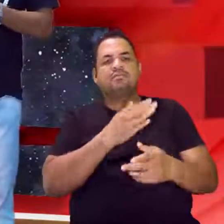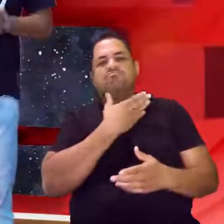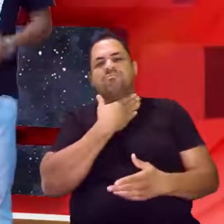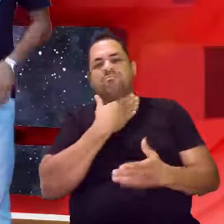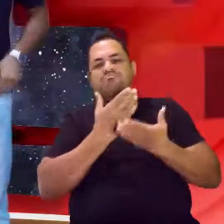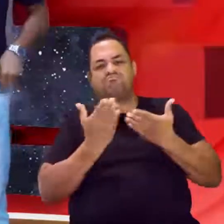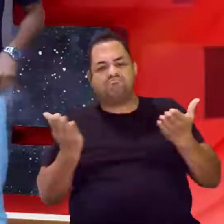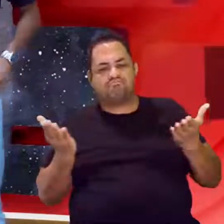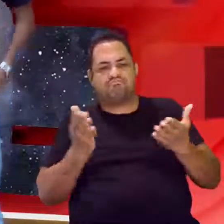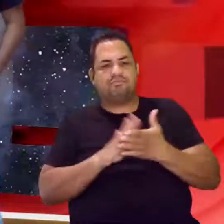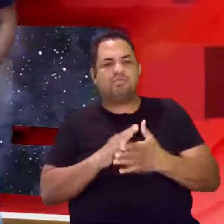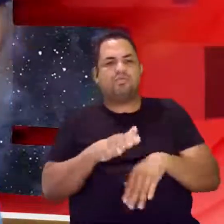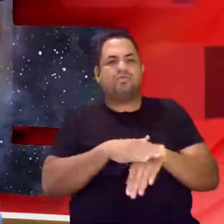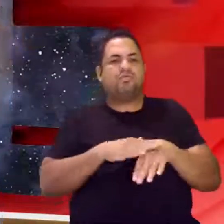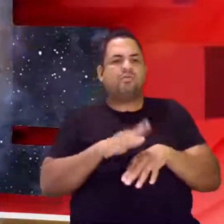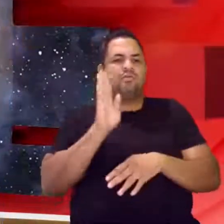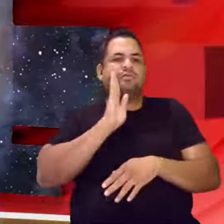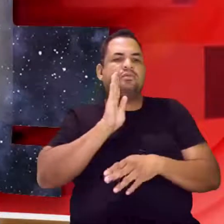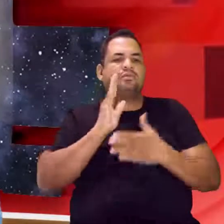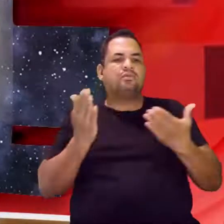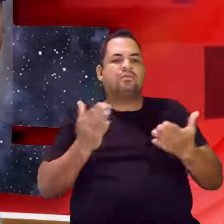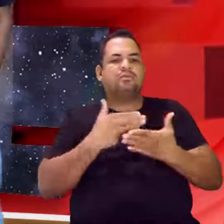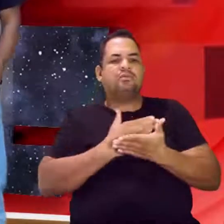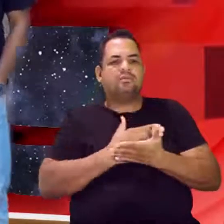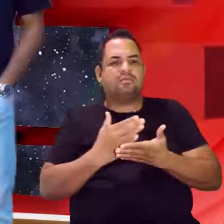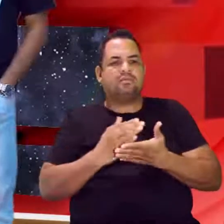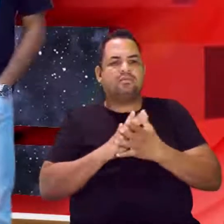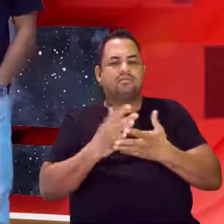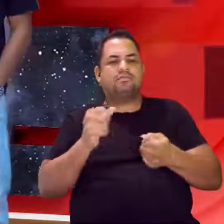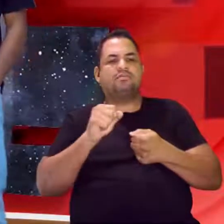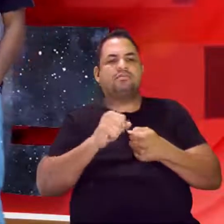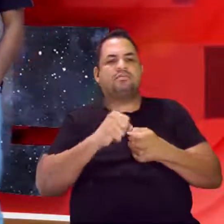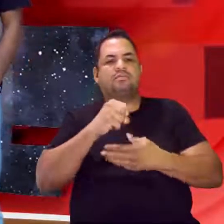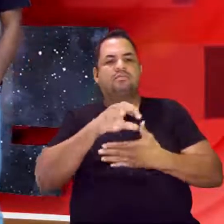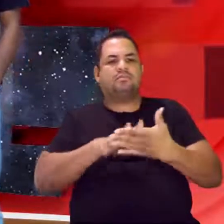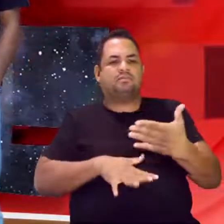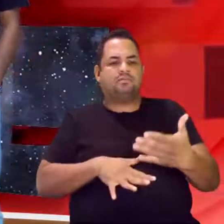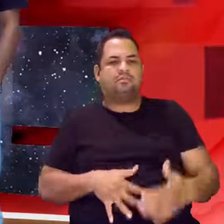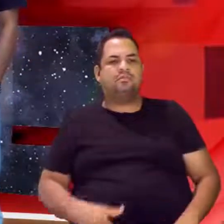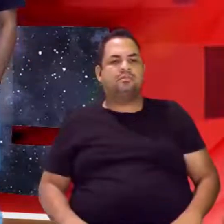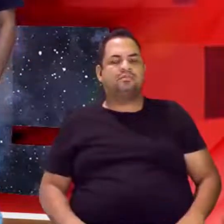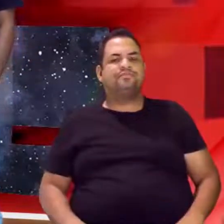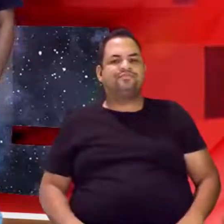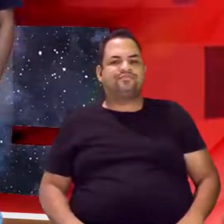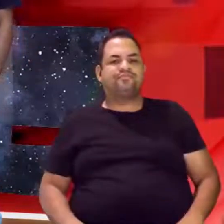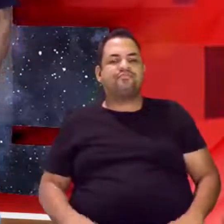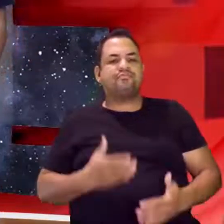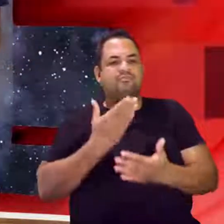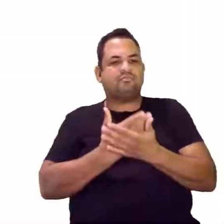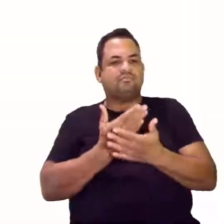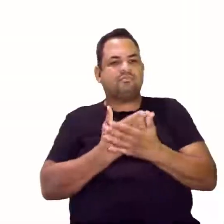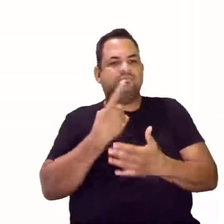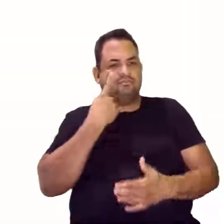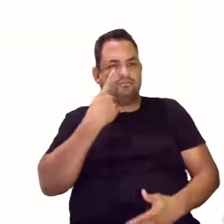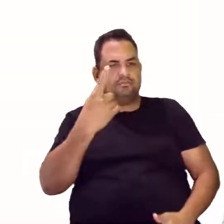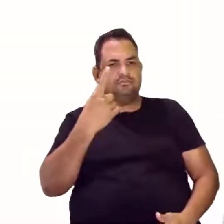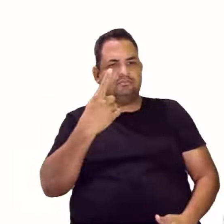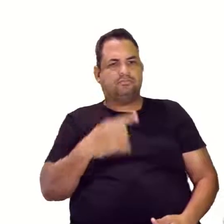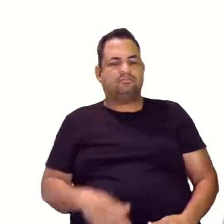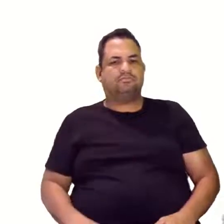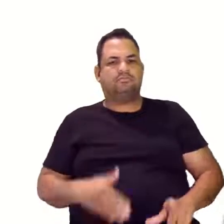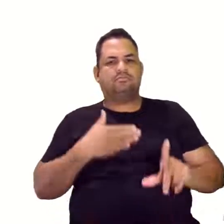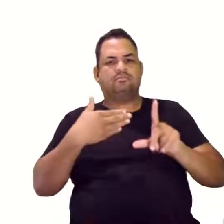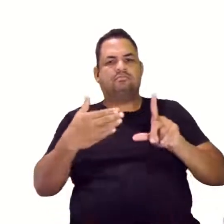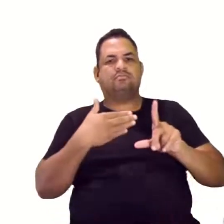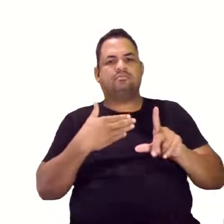aberto, né? Uma conversa bacana pra gente aí iniciar a resolução das questões. Vamos lá? Temos muito o que estudar, então olha lá na telinha,